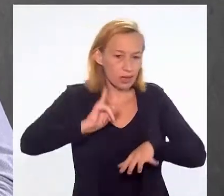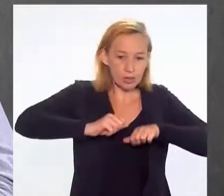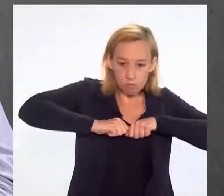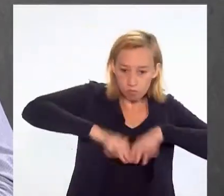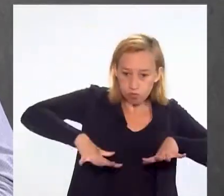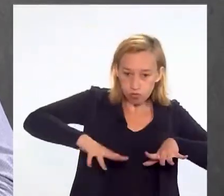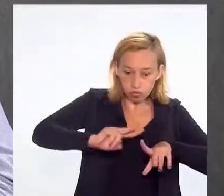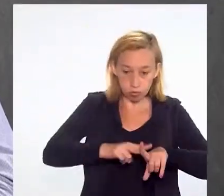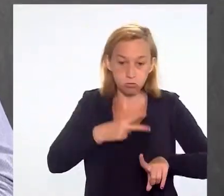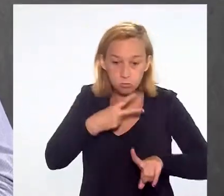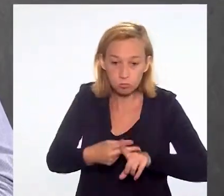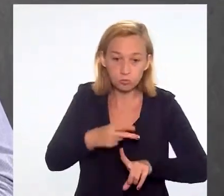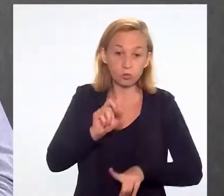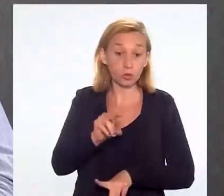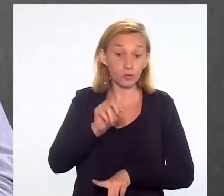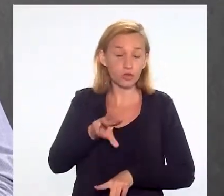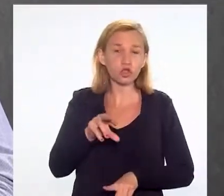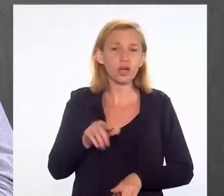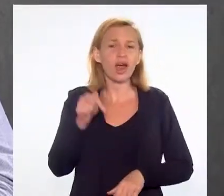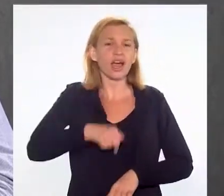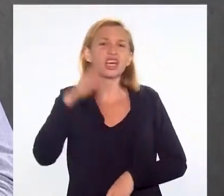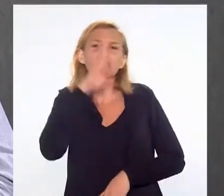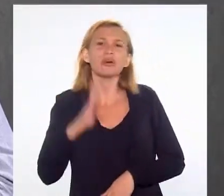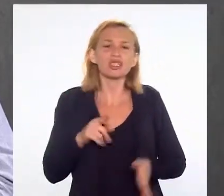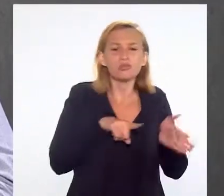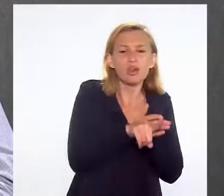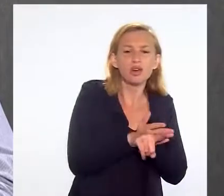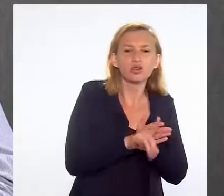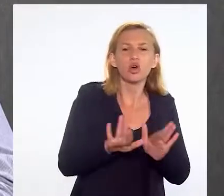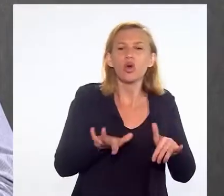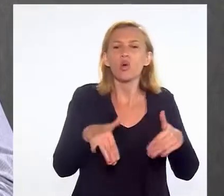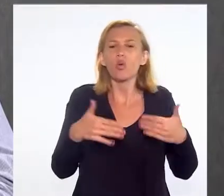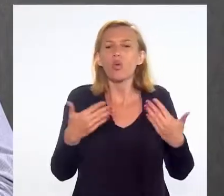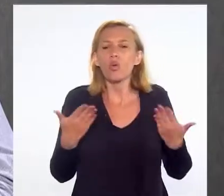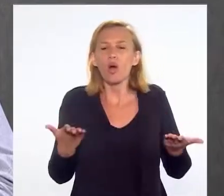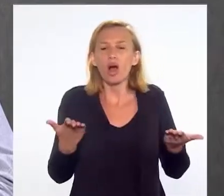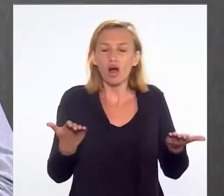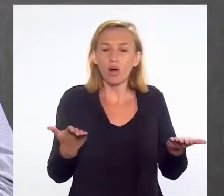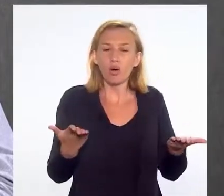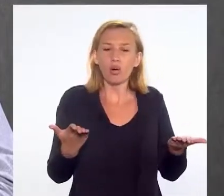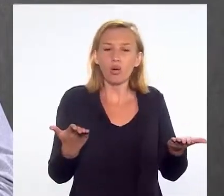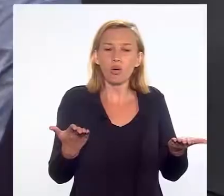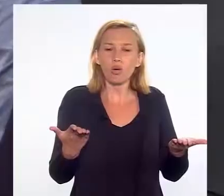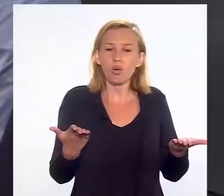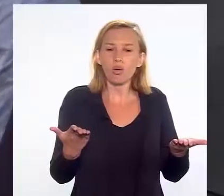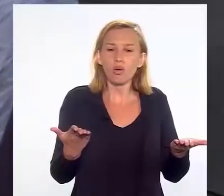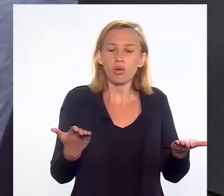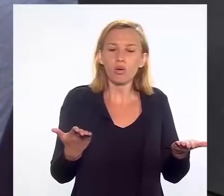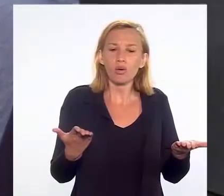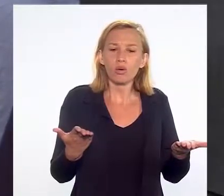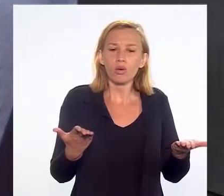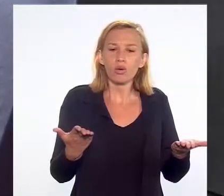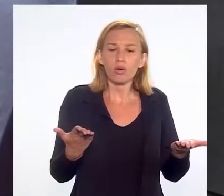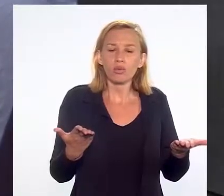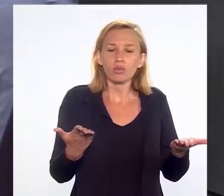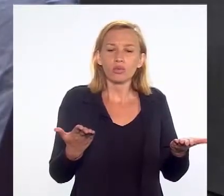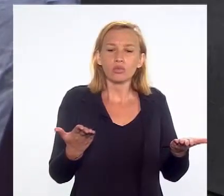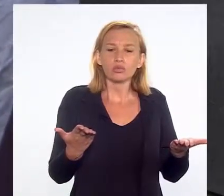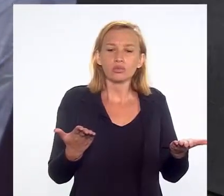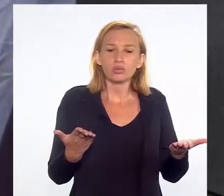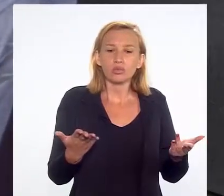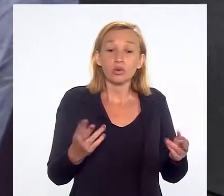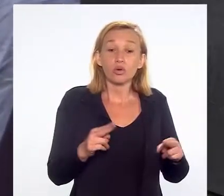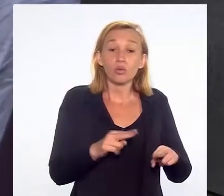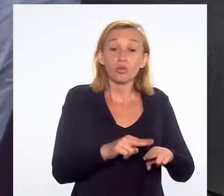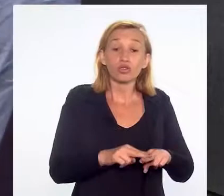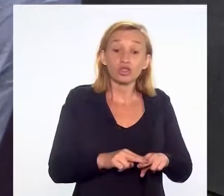essa proliferação e essas mutações, né? Aqui no Brasil eu te pergunto, quais são as Isso. medidas que têm acontecido e como é que você